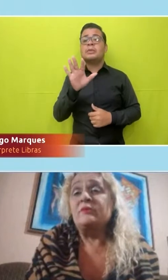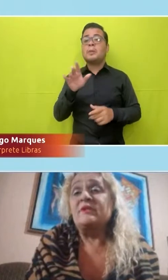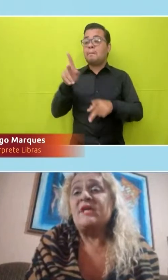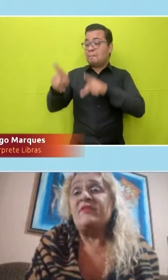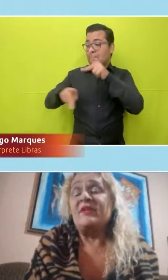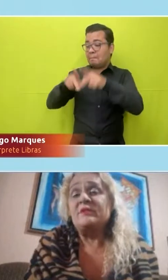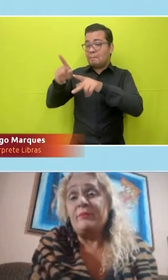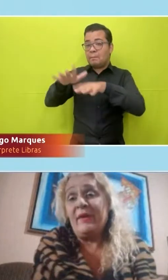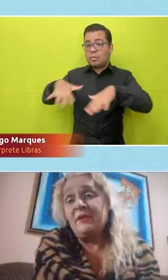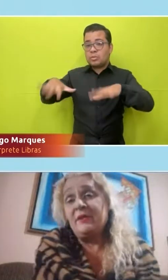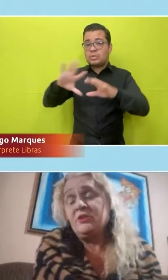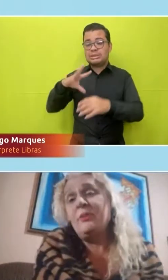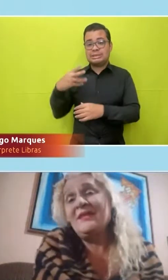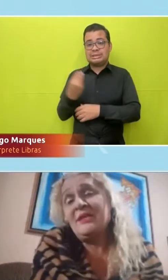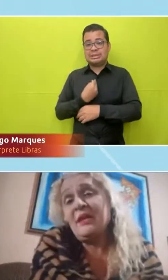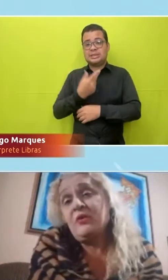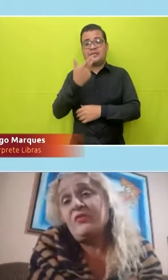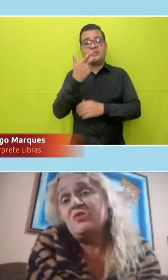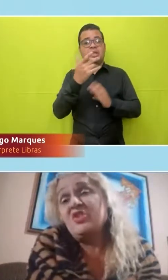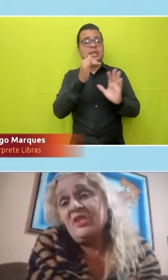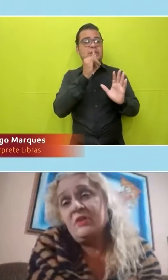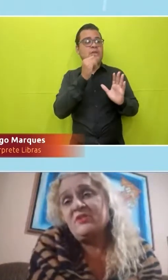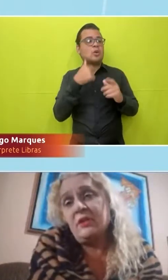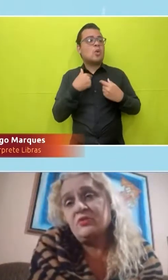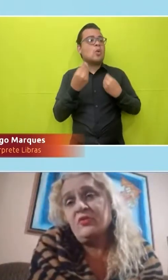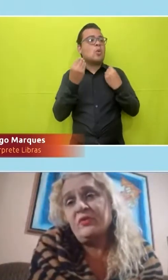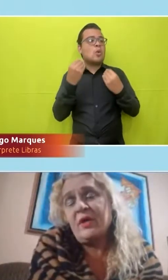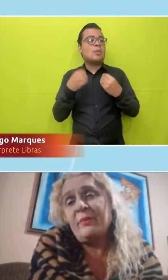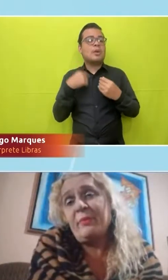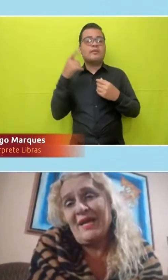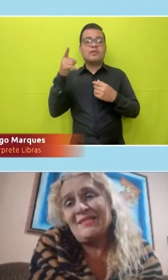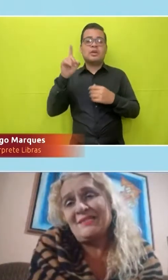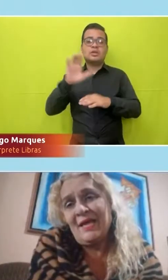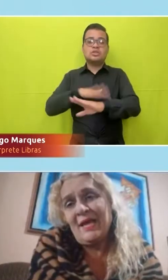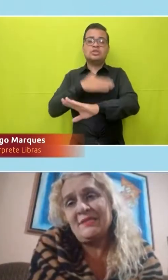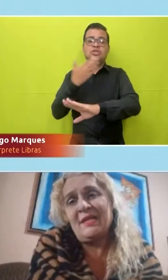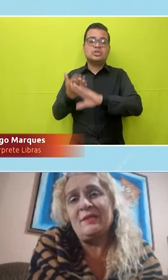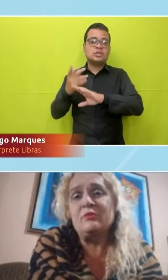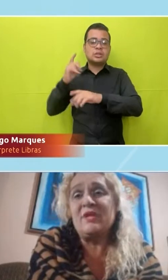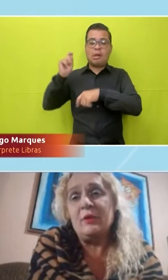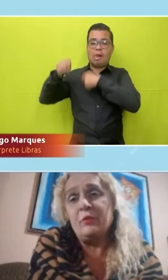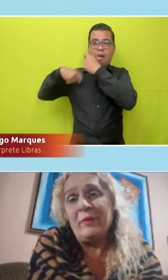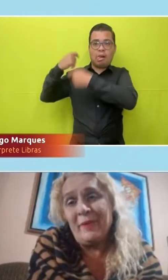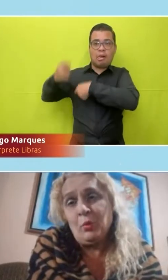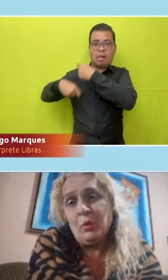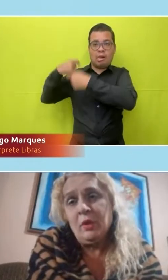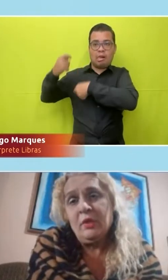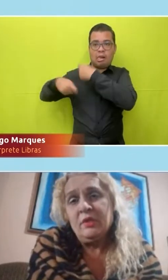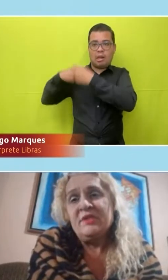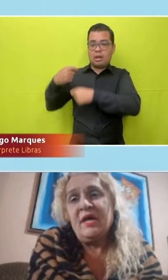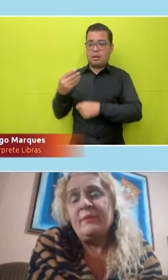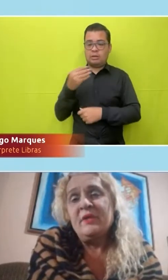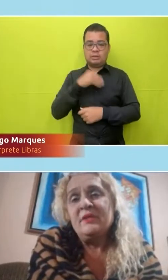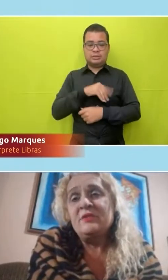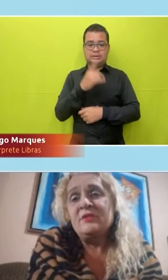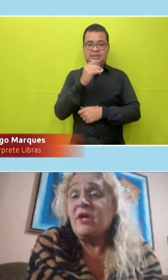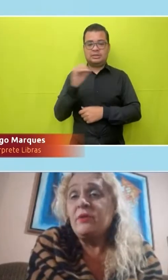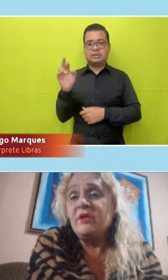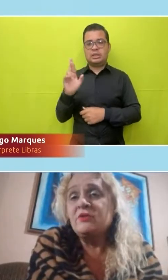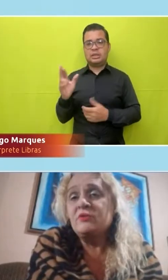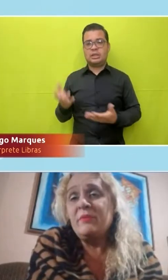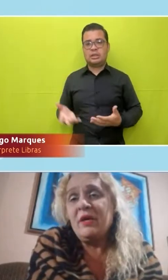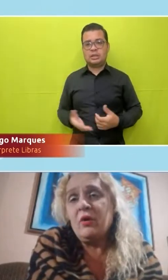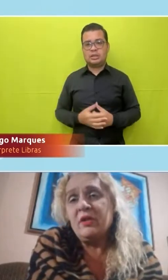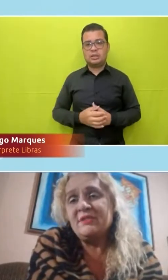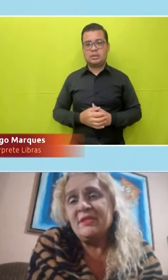população trans que ela fala assim, Beth, como é que você quer que eu fique o dia inteiro no salão escovando o cabelo para ganhar R$ 100 lá, o salão não é meu? Sabe? Se eu ganho